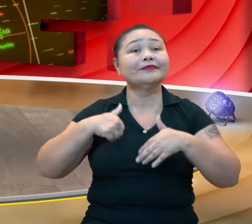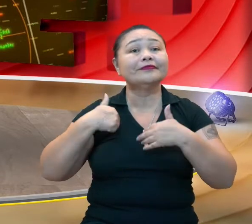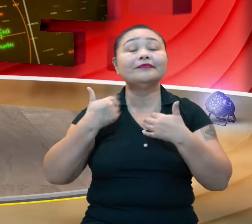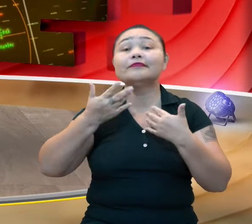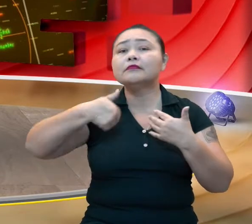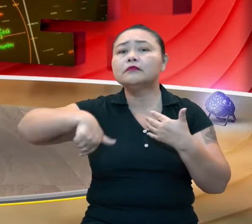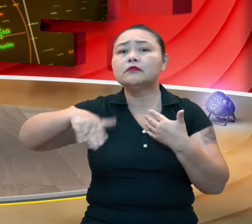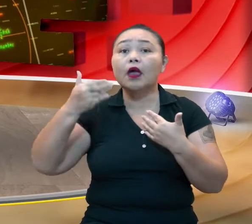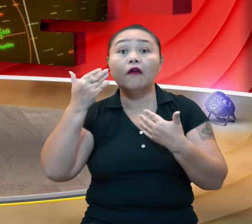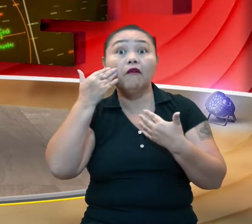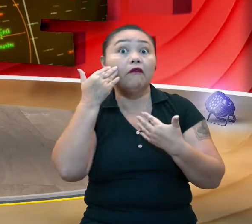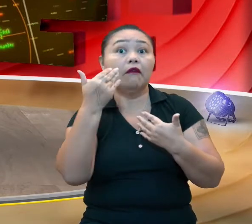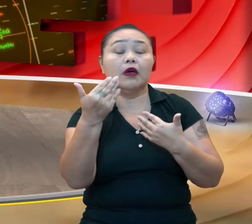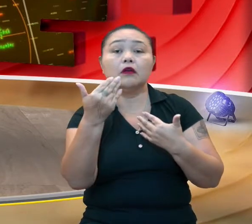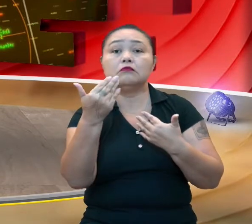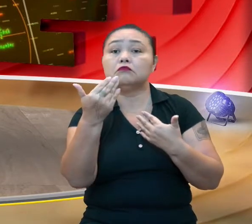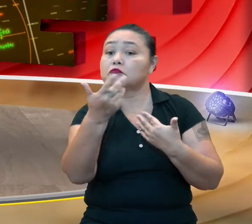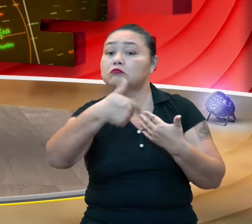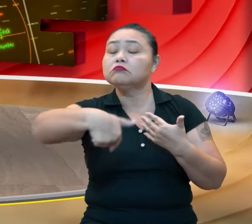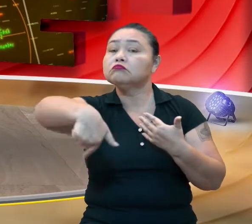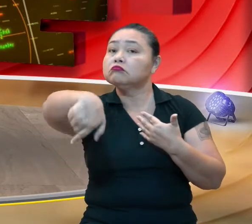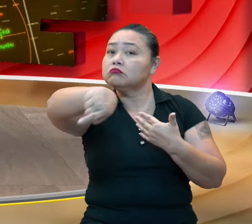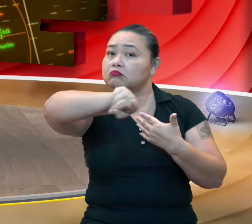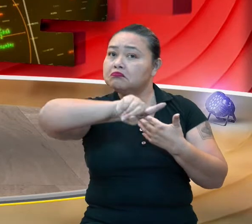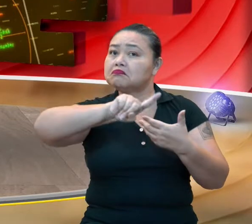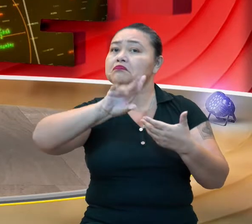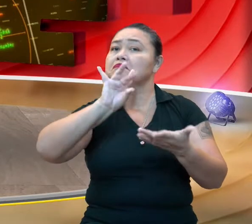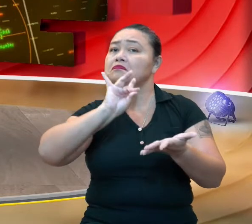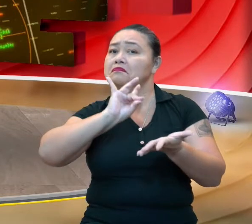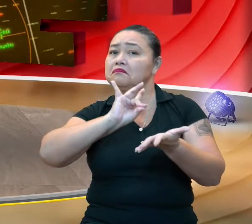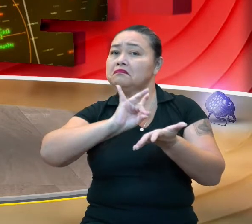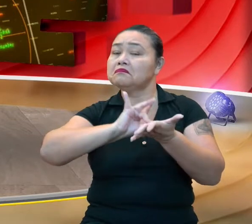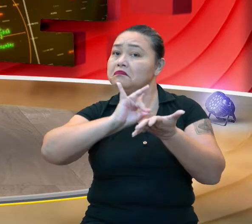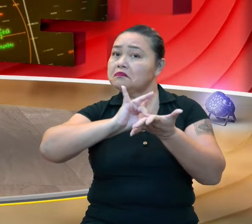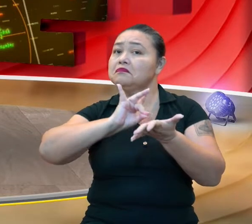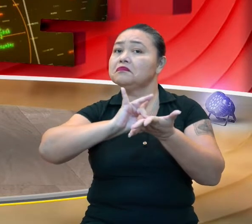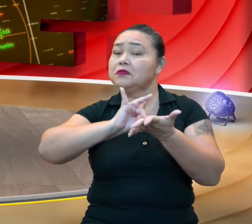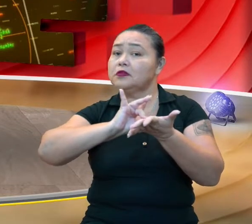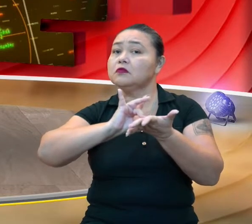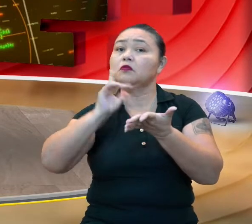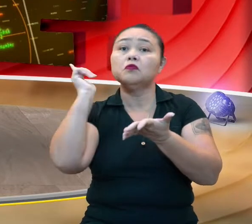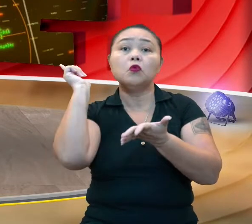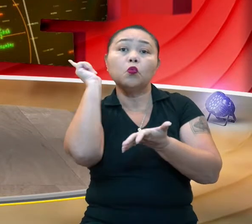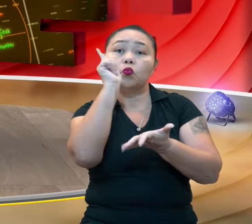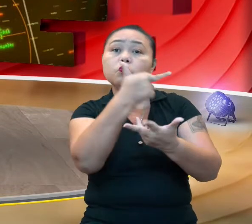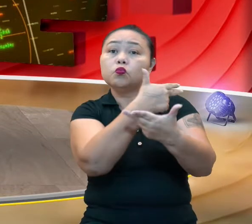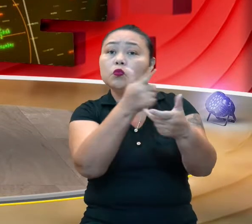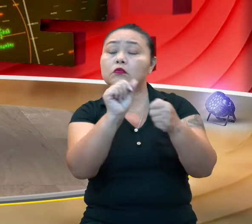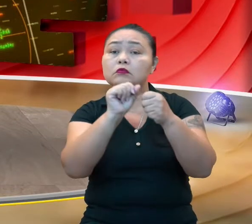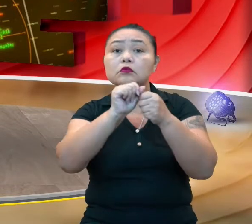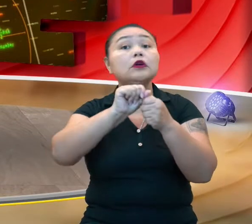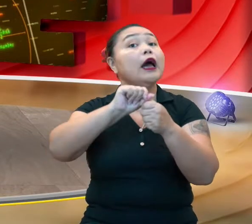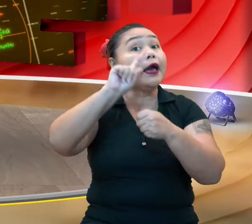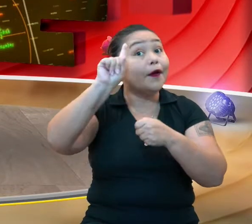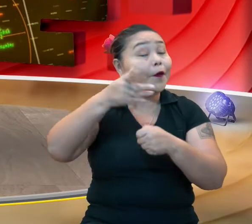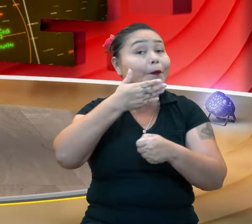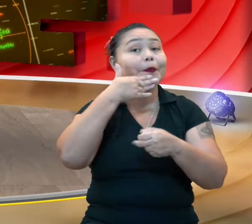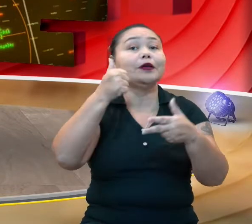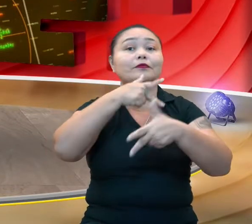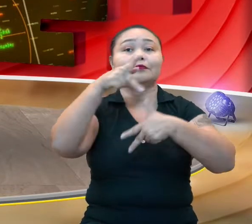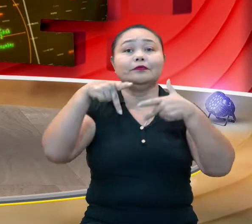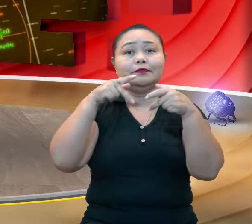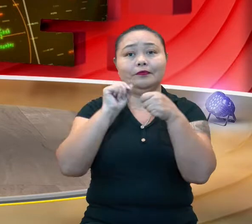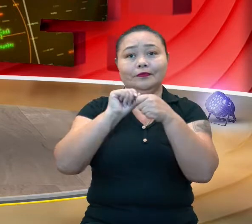aí a realização de vocês é o nosso melhor presente, né? É verdade. Tudo que a gente faz aqui é pensando